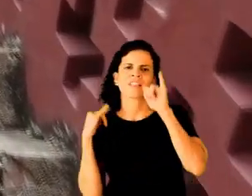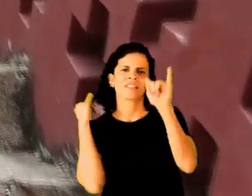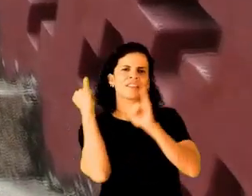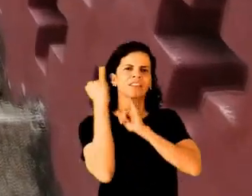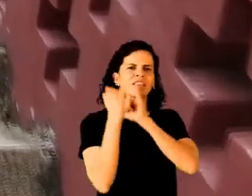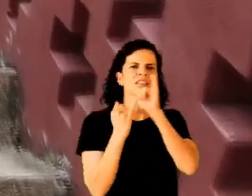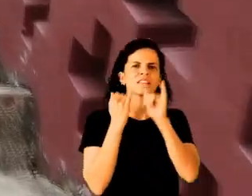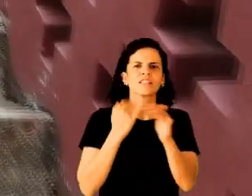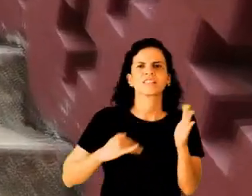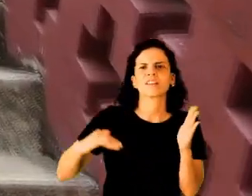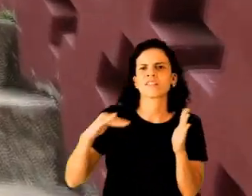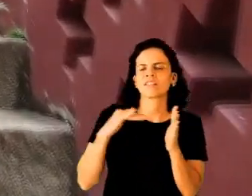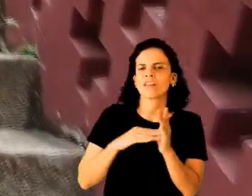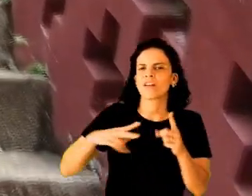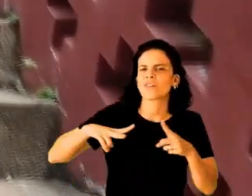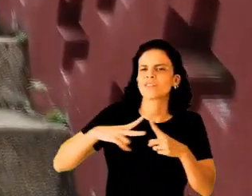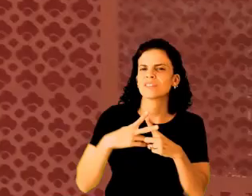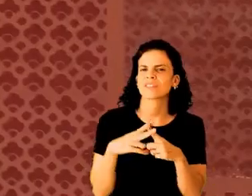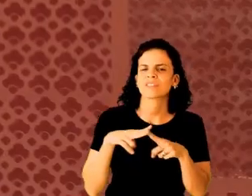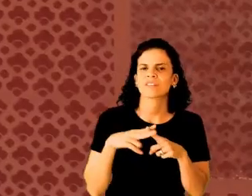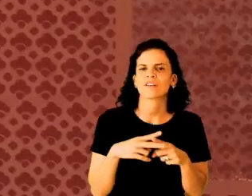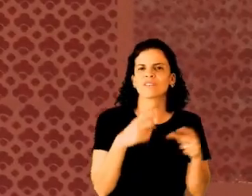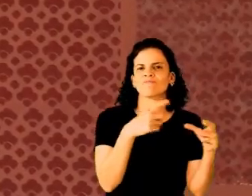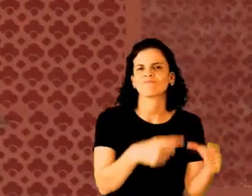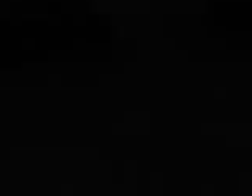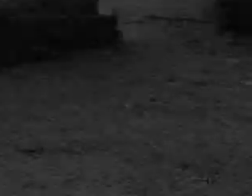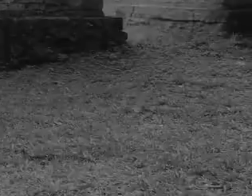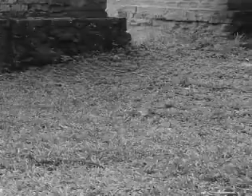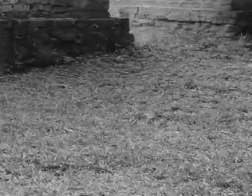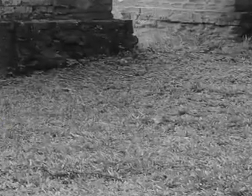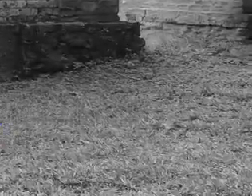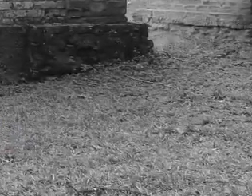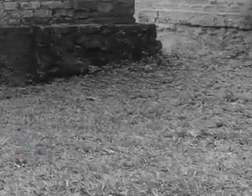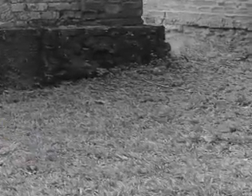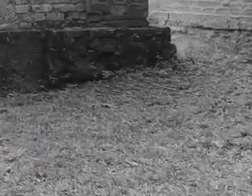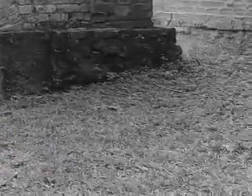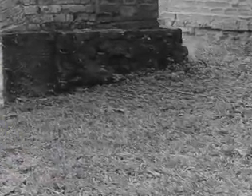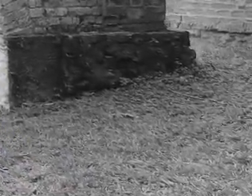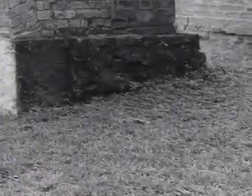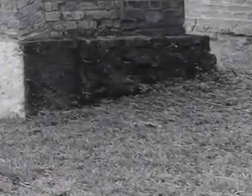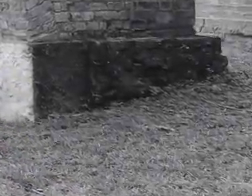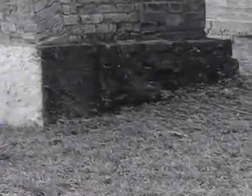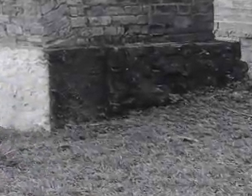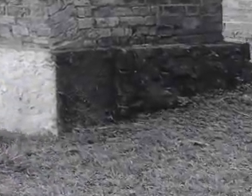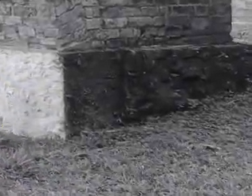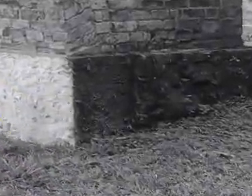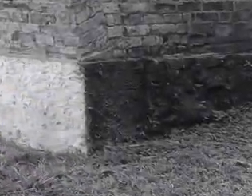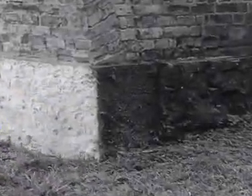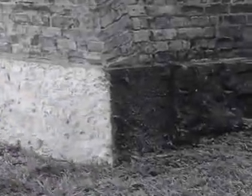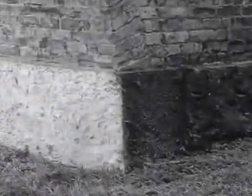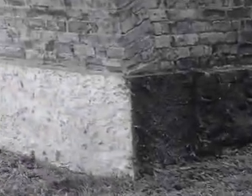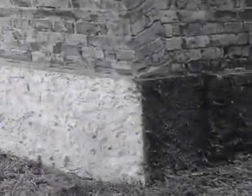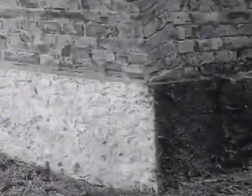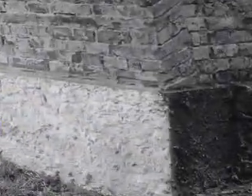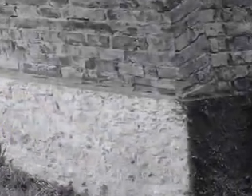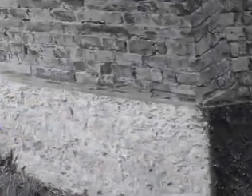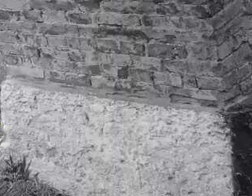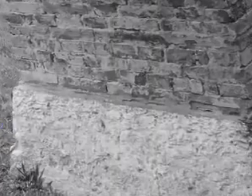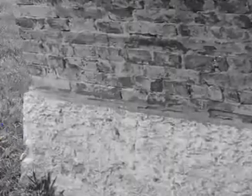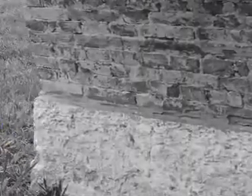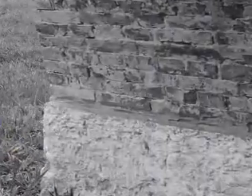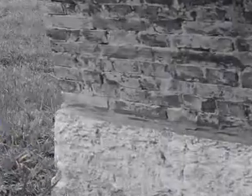restauro cada capítulo revela uma parte crucial sob os arcos do tempo Fazenda